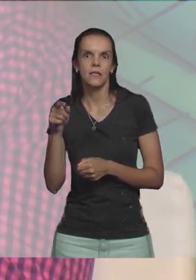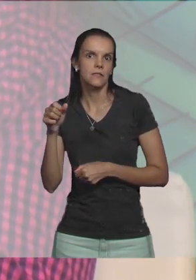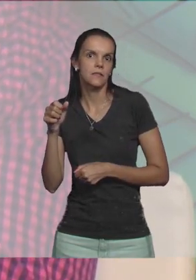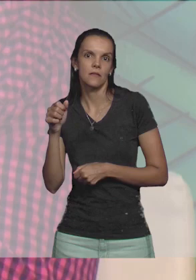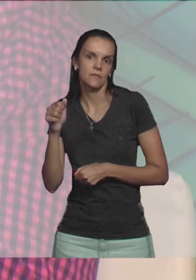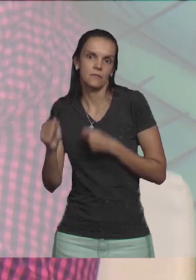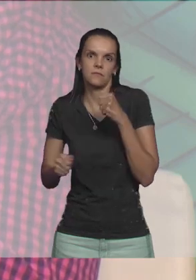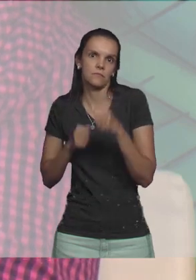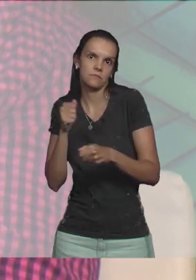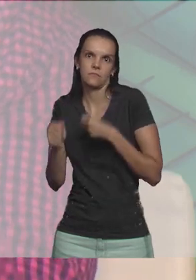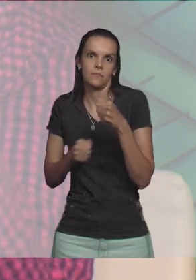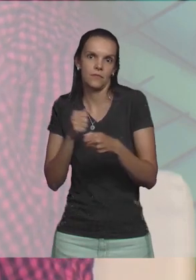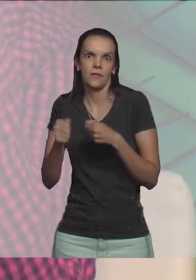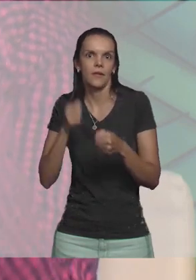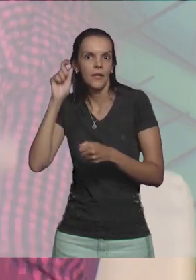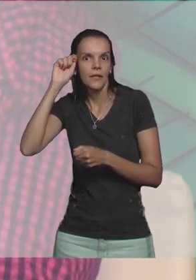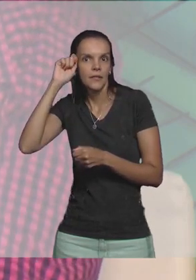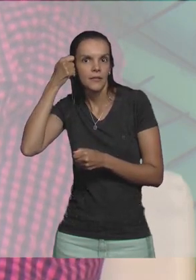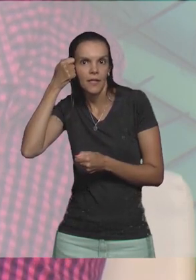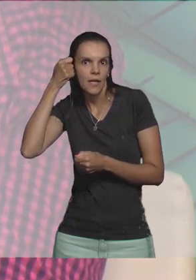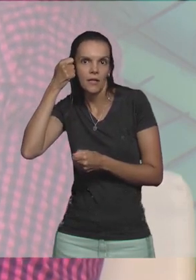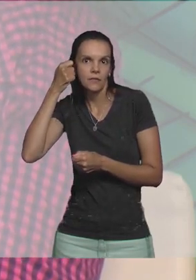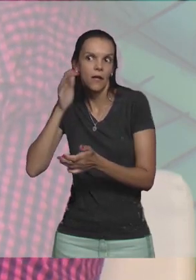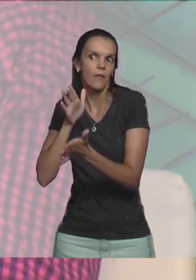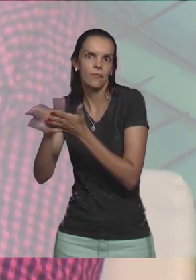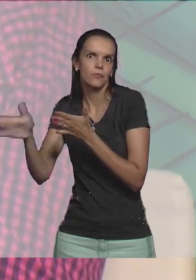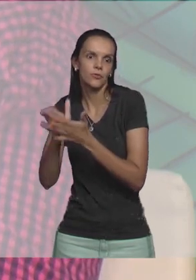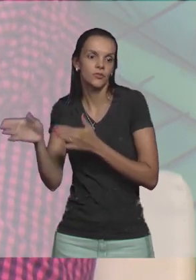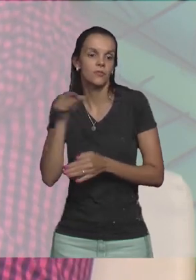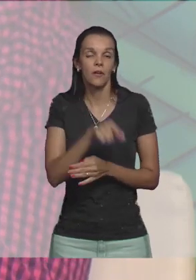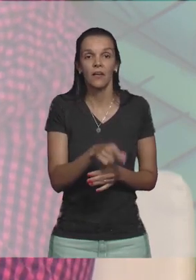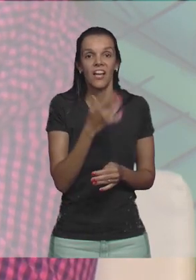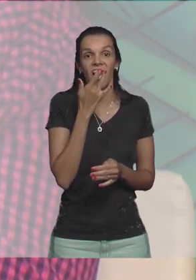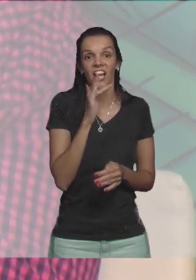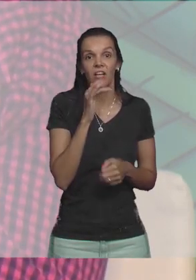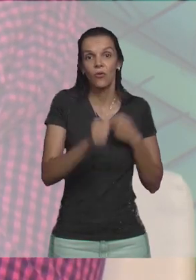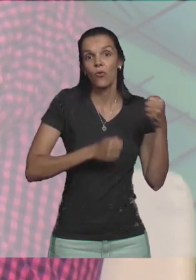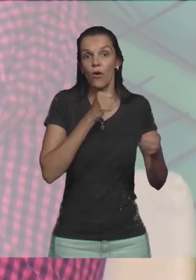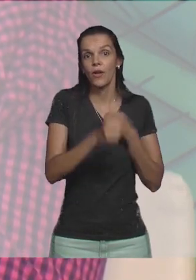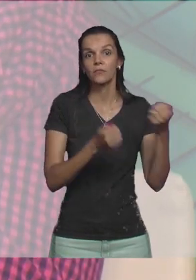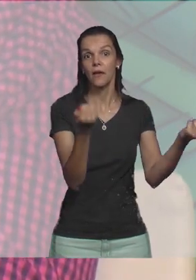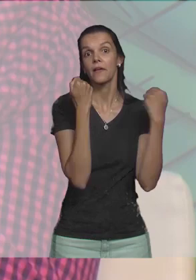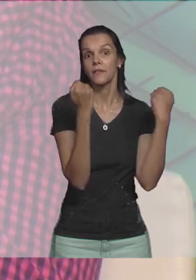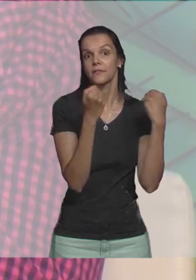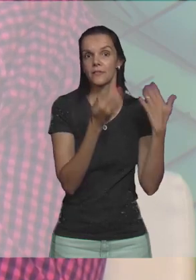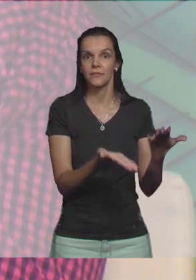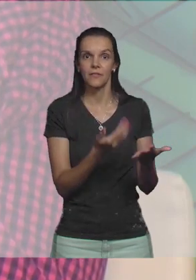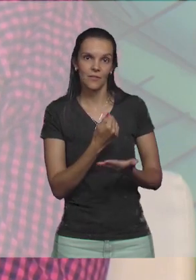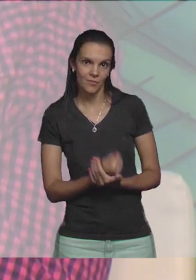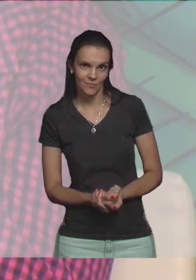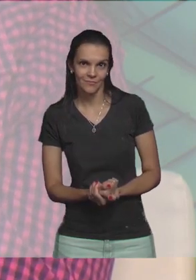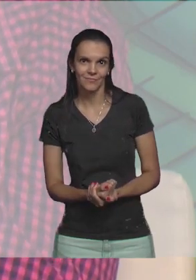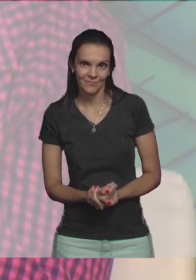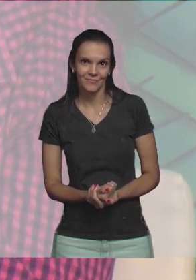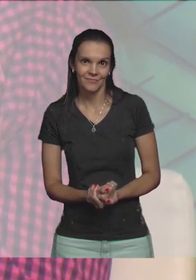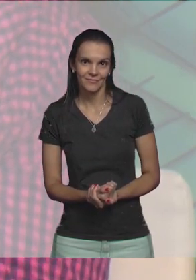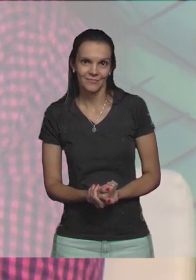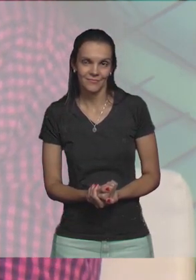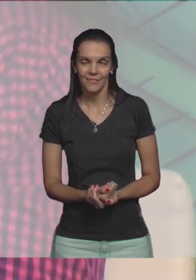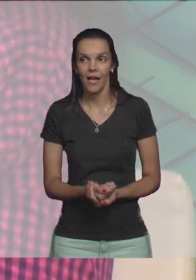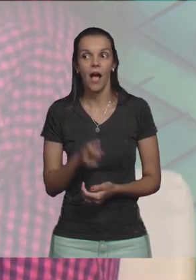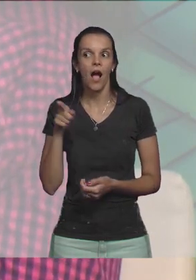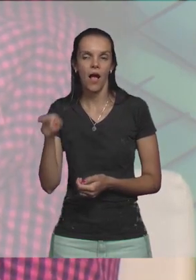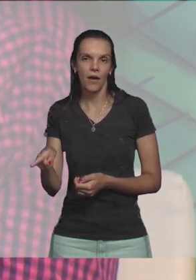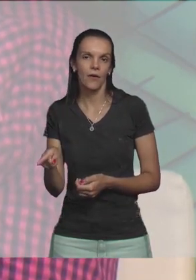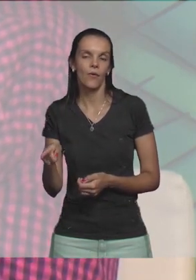coisa, né? Você tem um homem de terno negro e um homem de terno branco. O homem de terno negro, ele é segurança. Ele nunca vai ser o dono